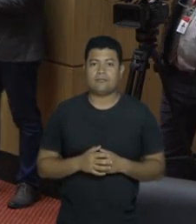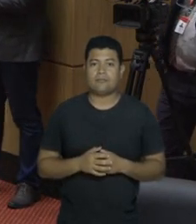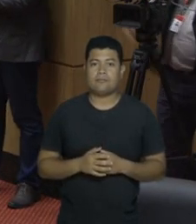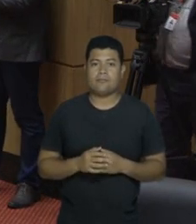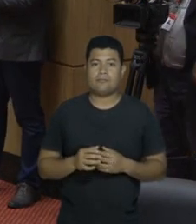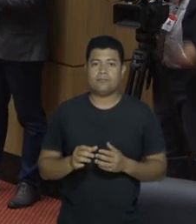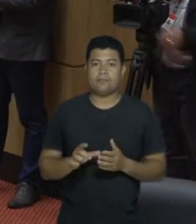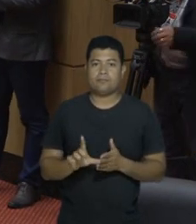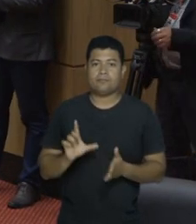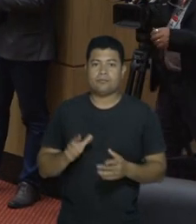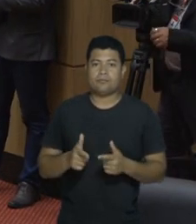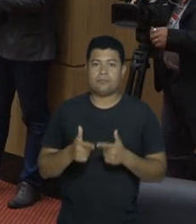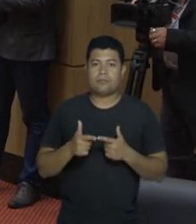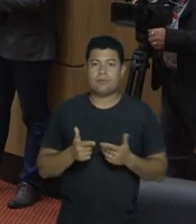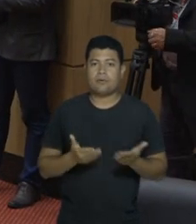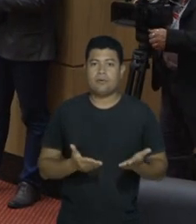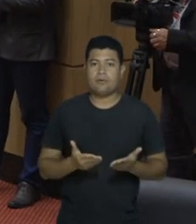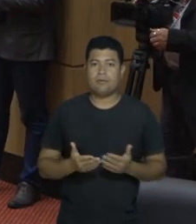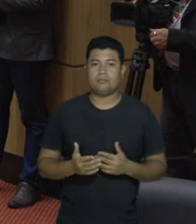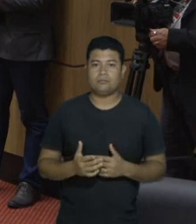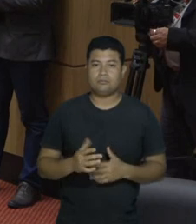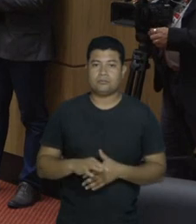Vossa Excelência, na sequência, a gente ouve o líder do governo.